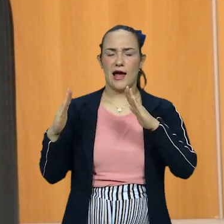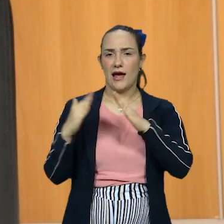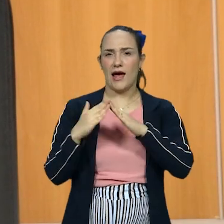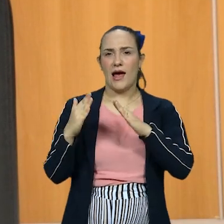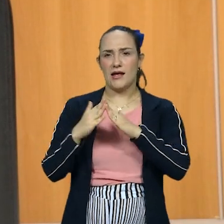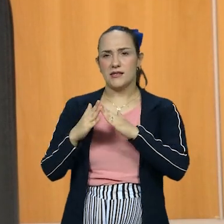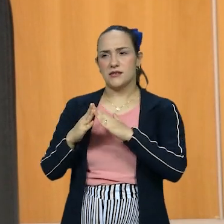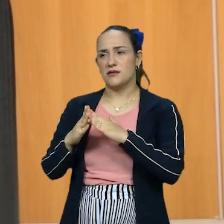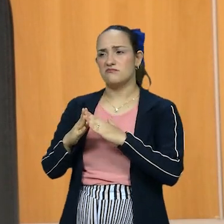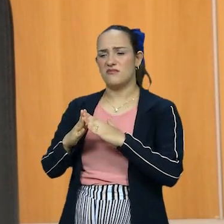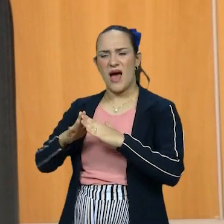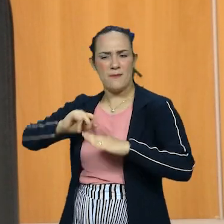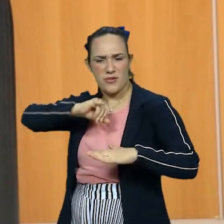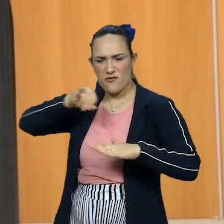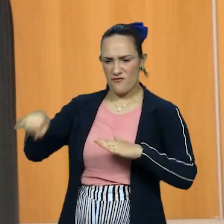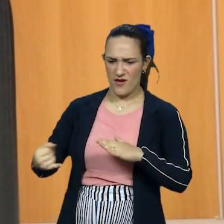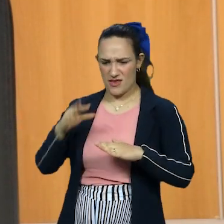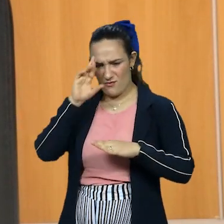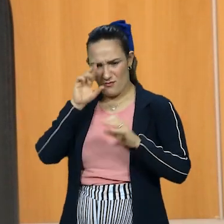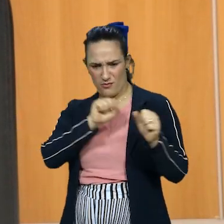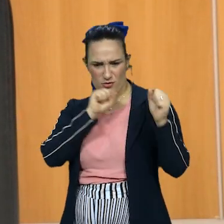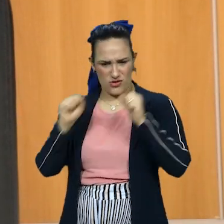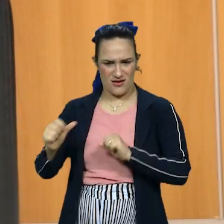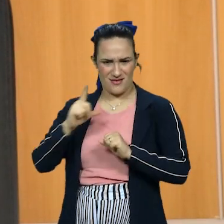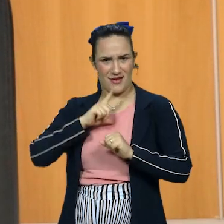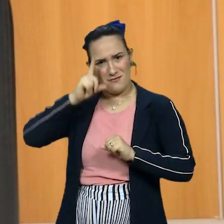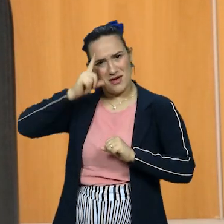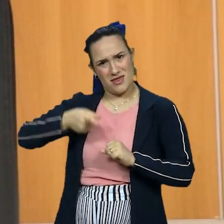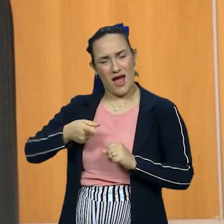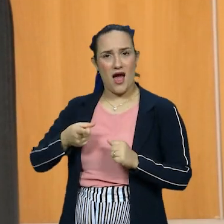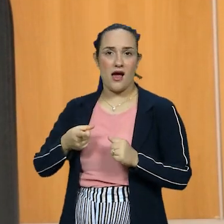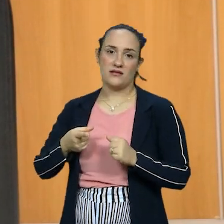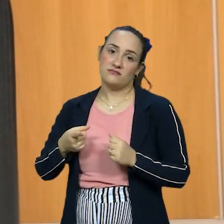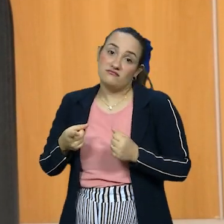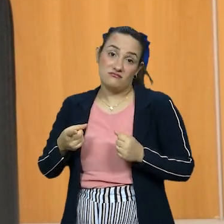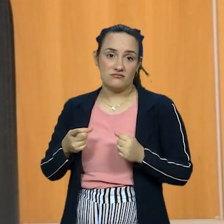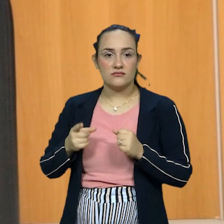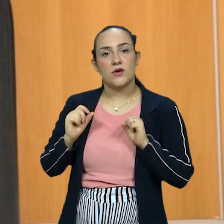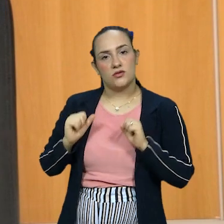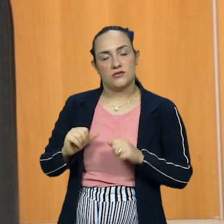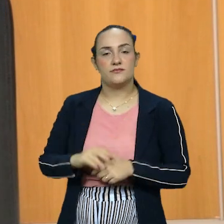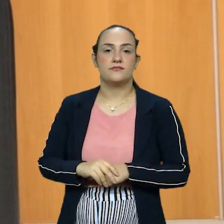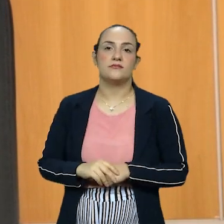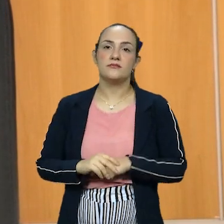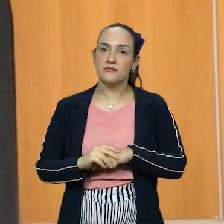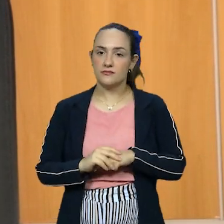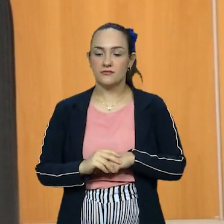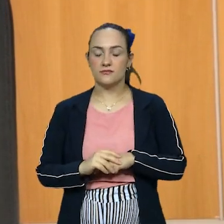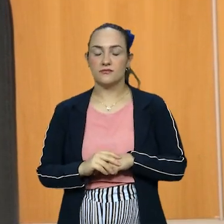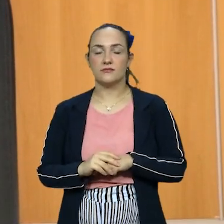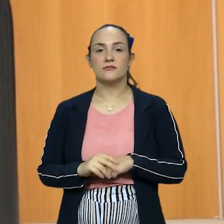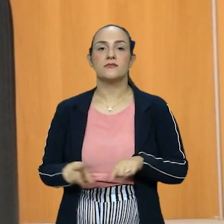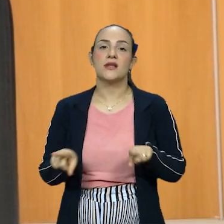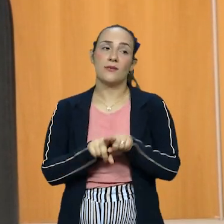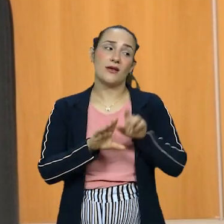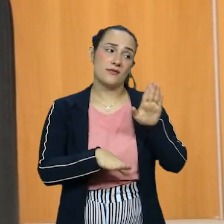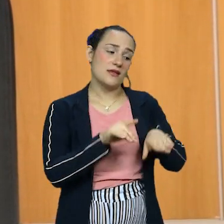autoridade, lesão corporal, esses são os mais comuns. E os próprios, né, que a